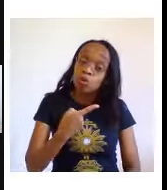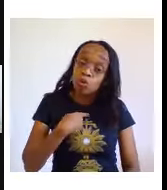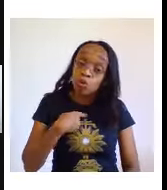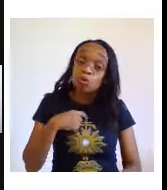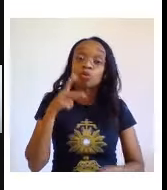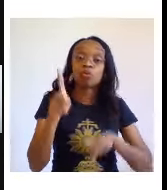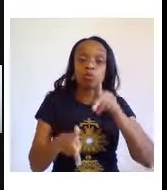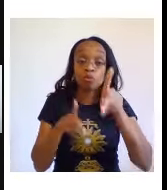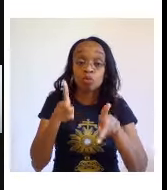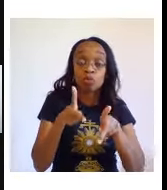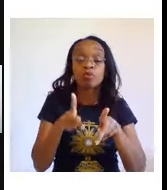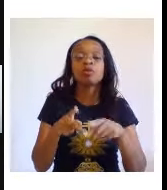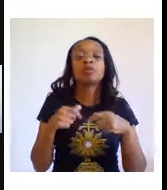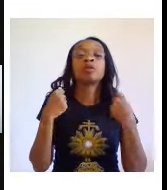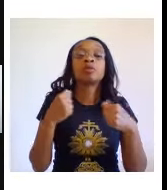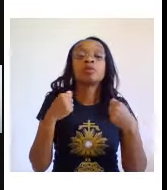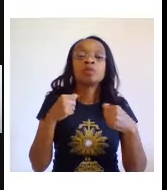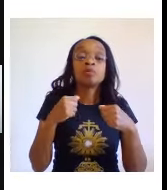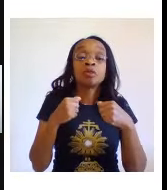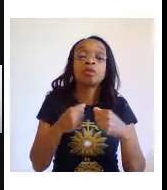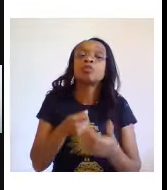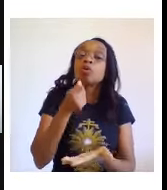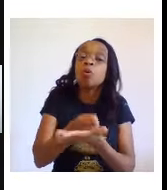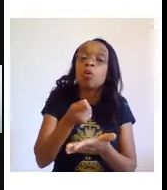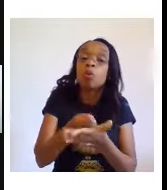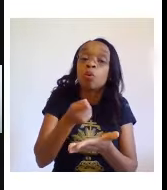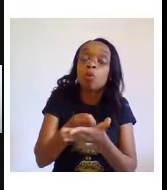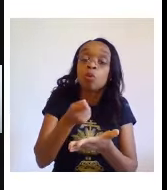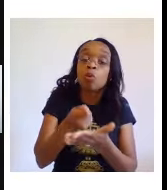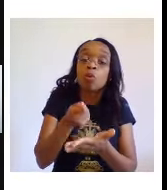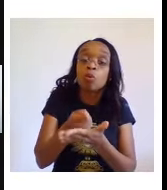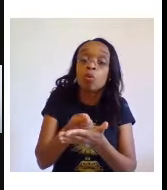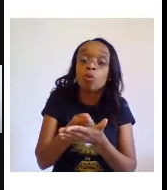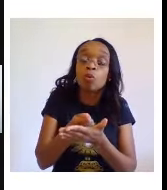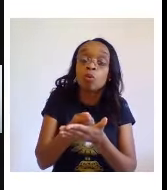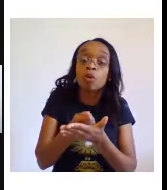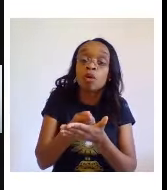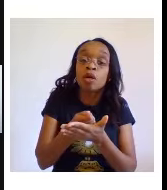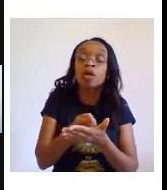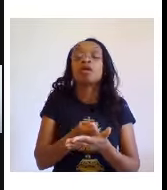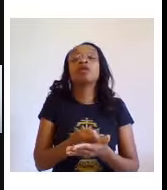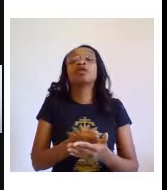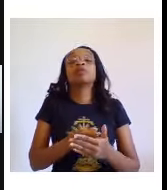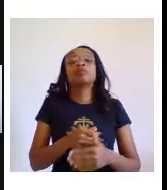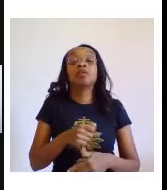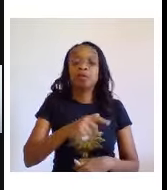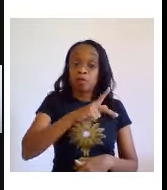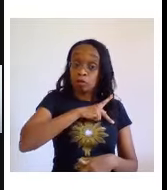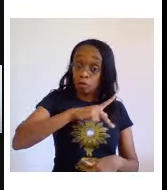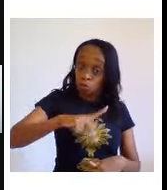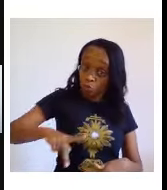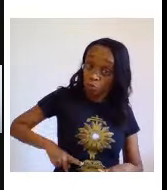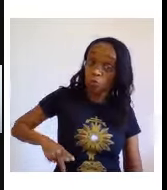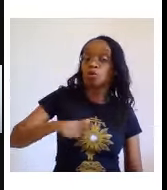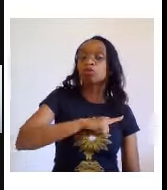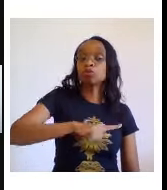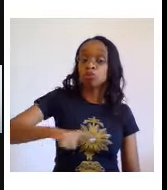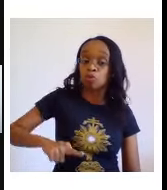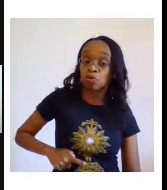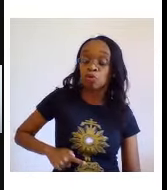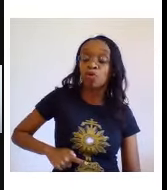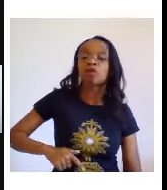decisão ações concretas no sentido de desenvolver políticas públicas,